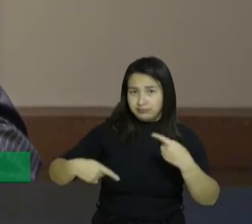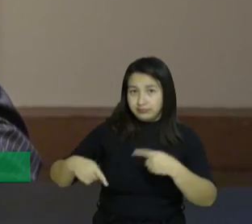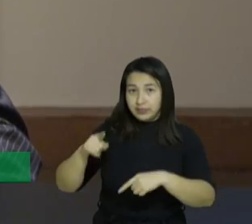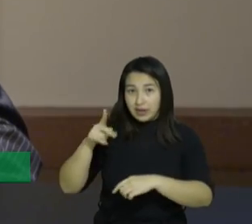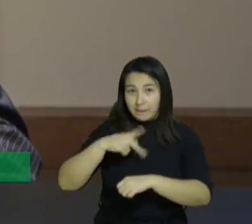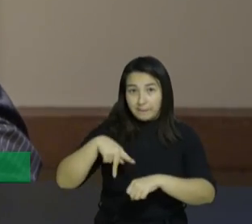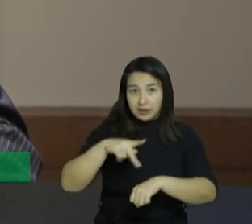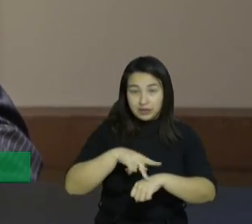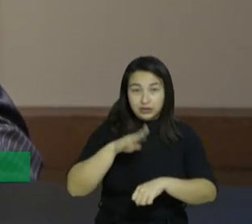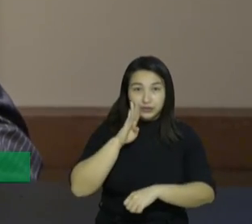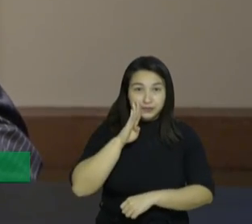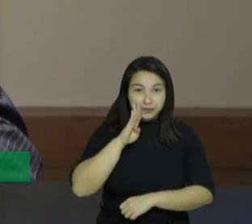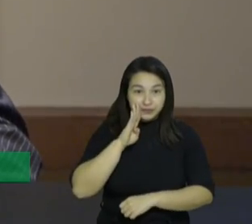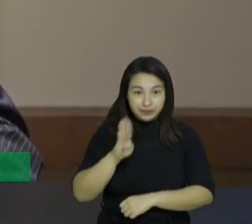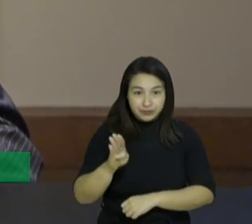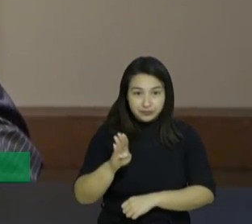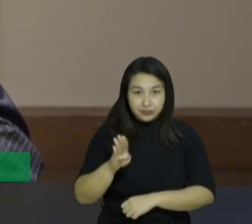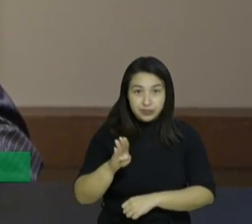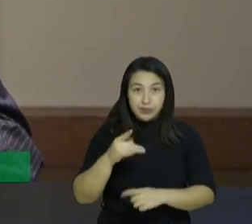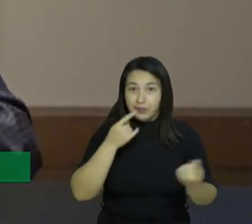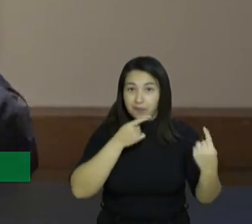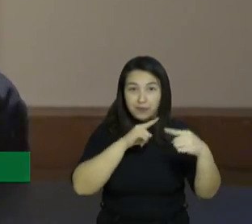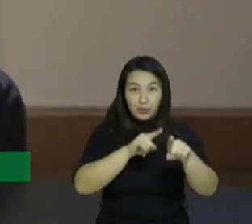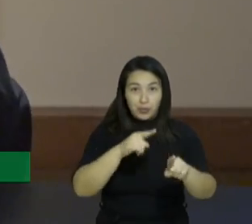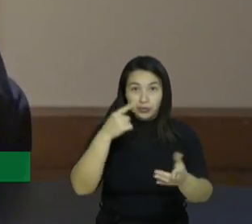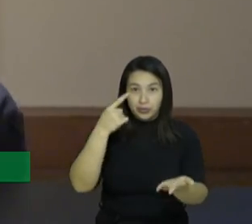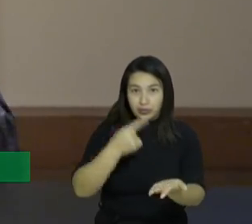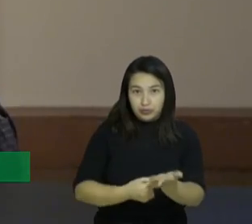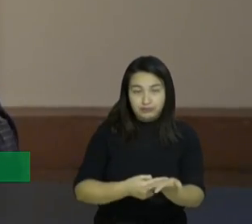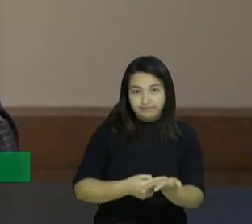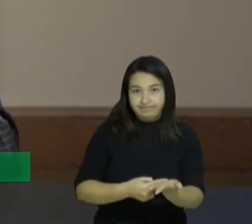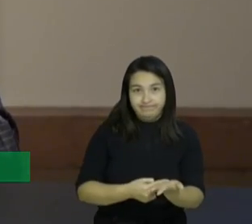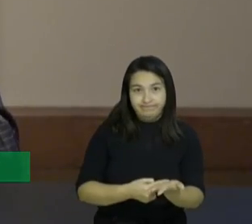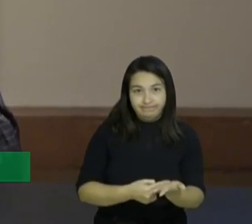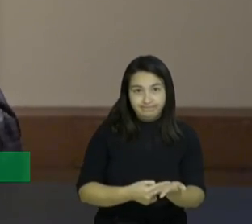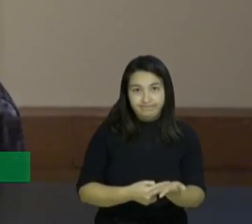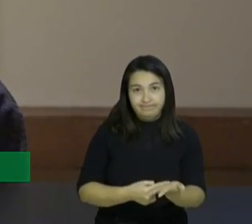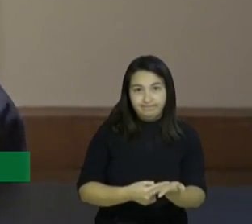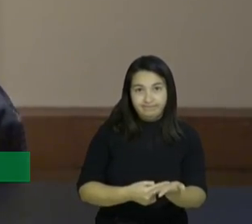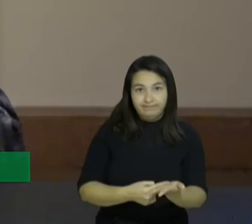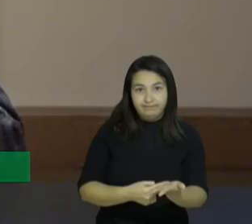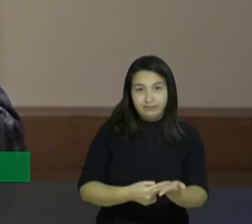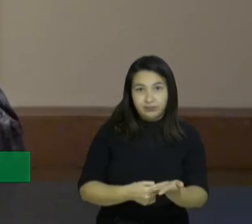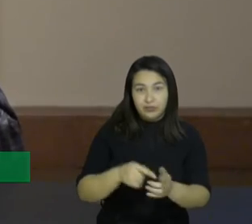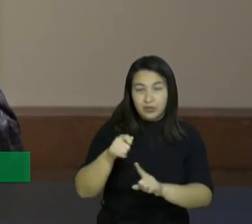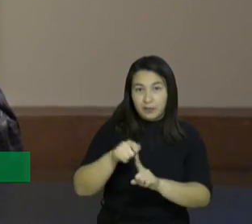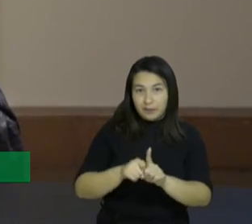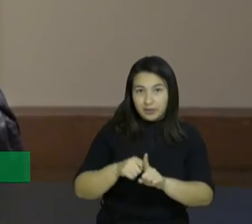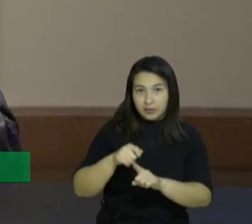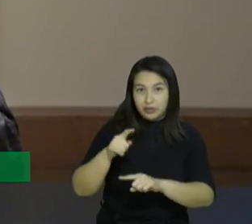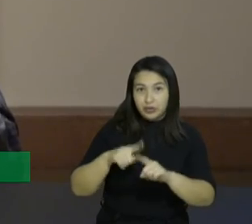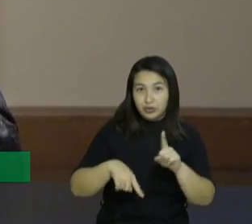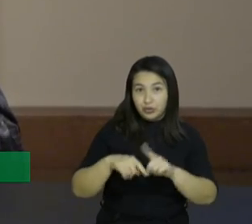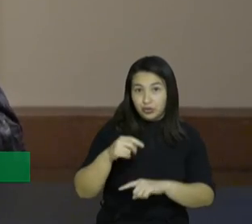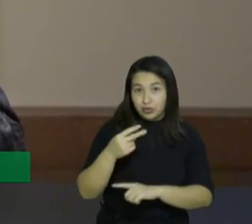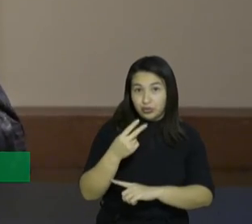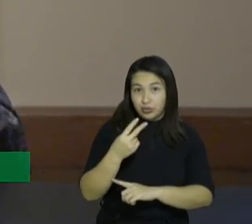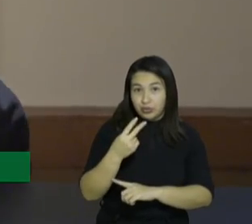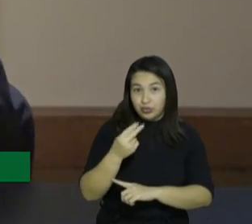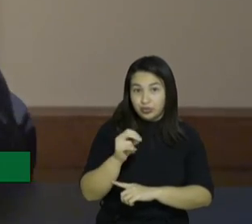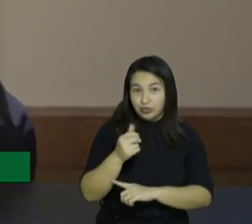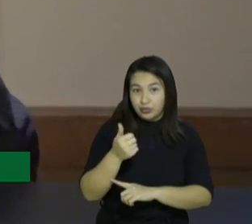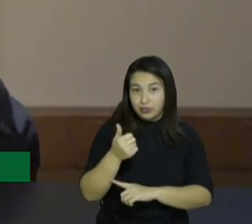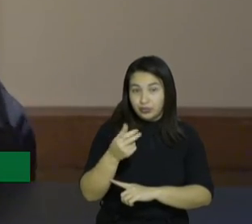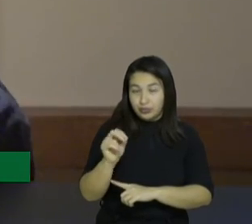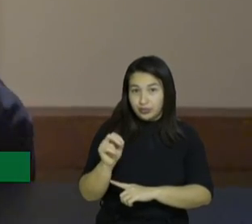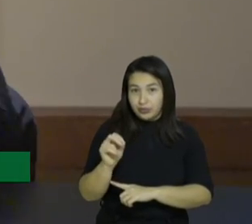eh rejeitaram o o acordo sem diversas precondições em junho de 2020 O parlamento da Holanda ele